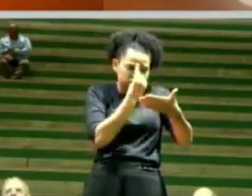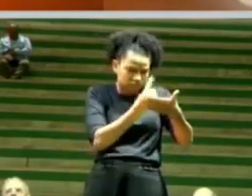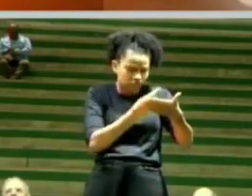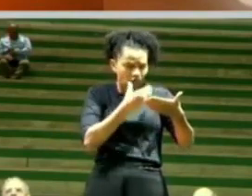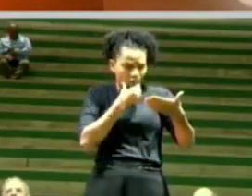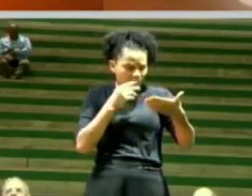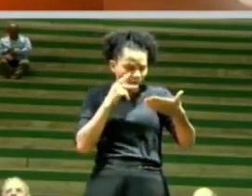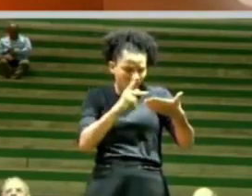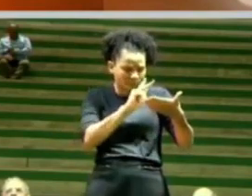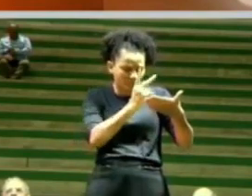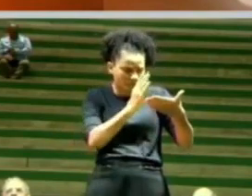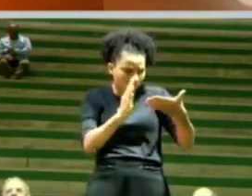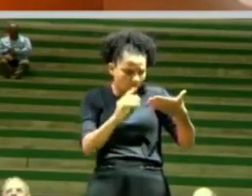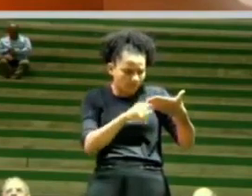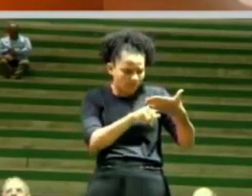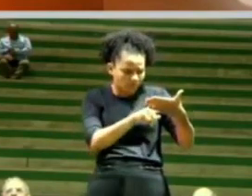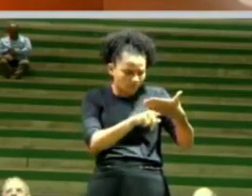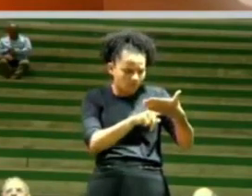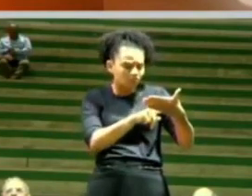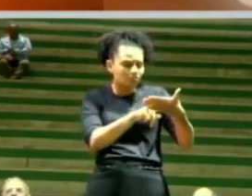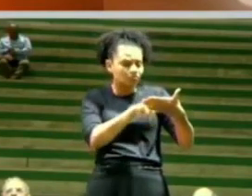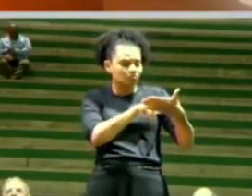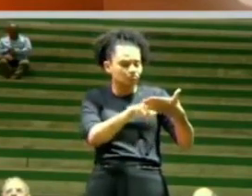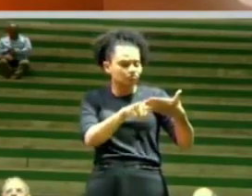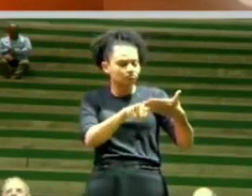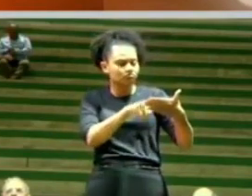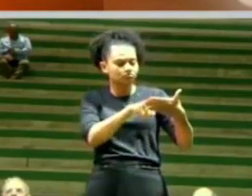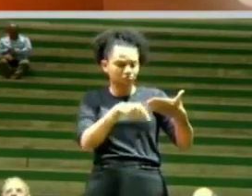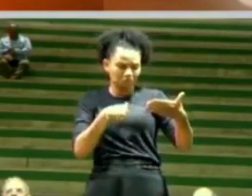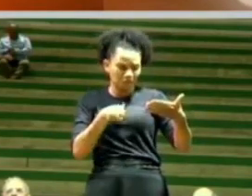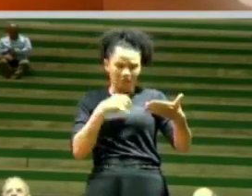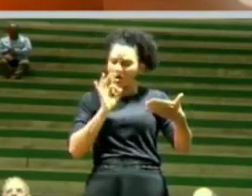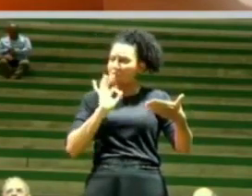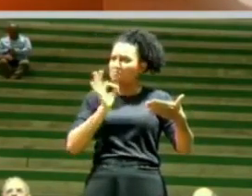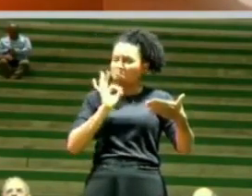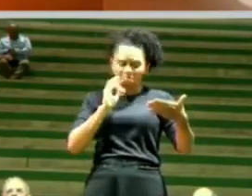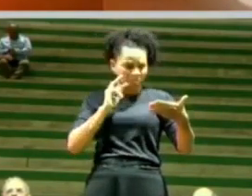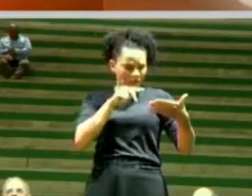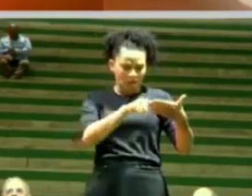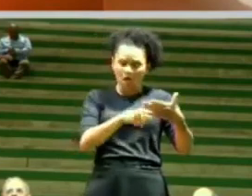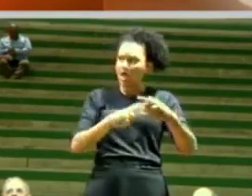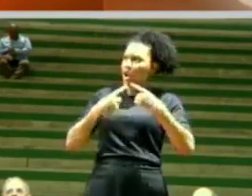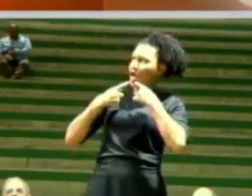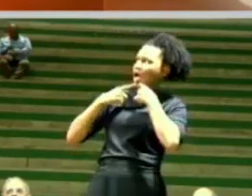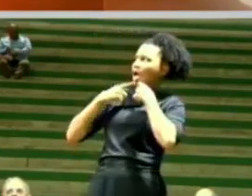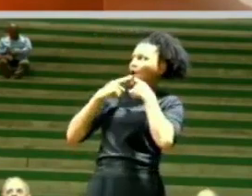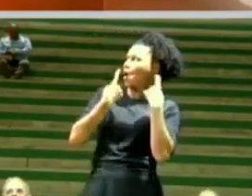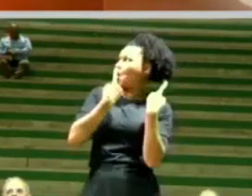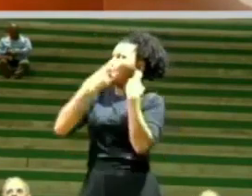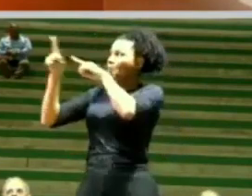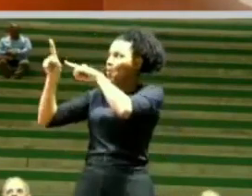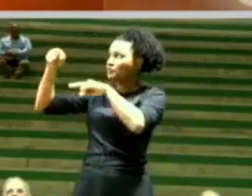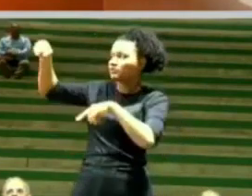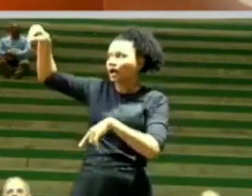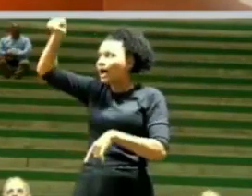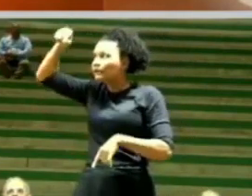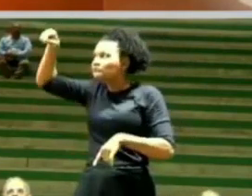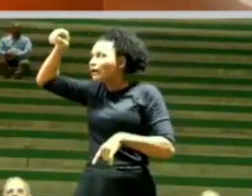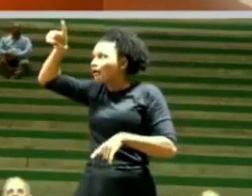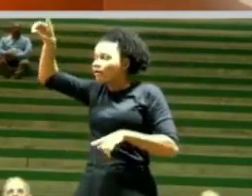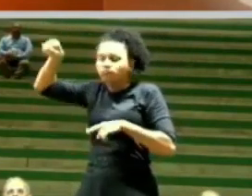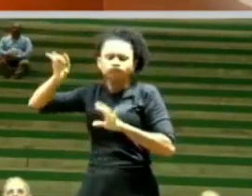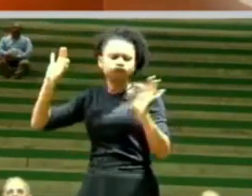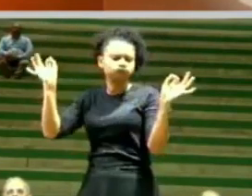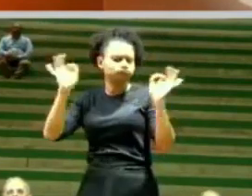do profeta Abacuque, percebam, eu não estou dizendo que ele blasfemou, mas ele beira